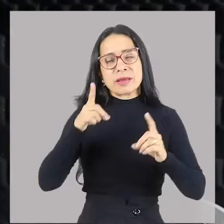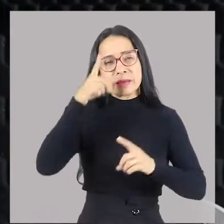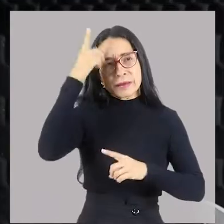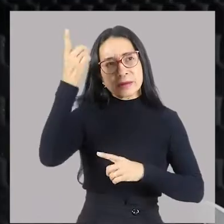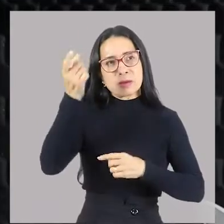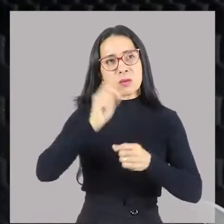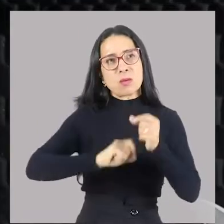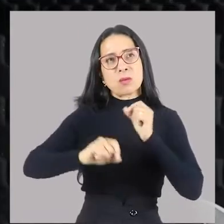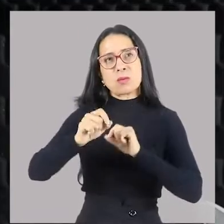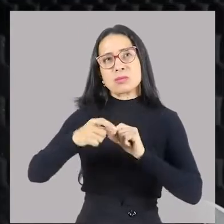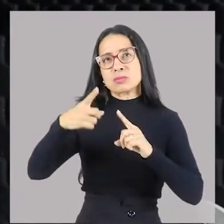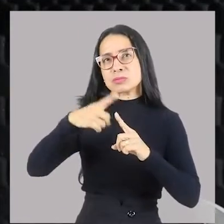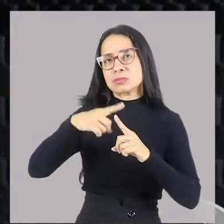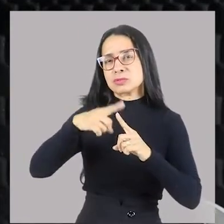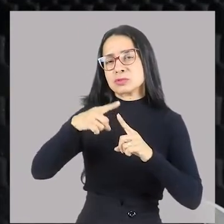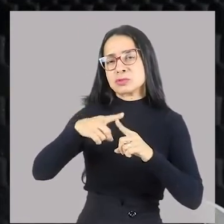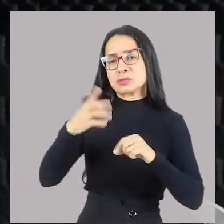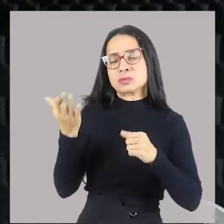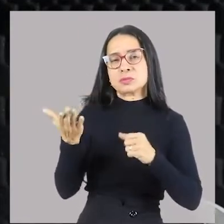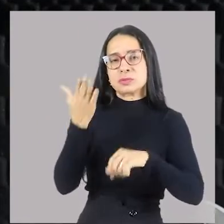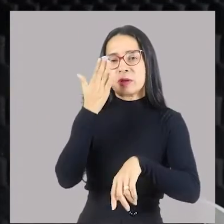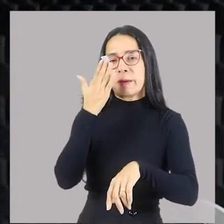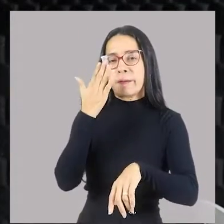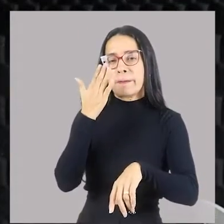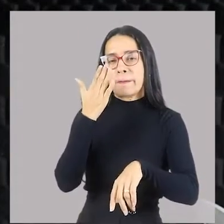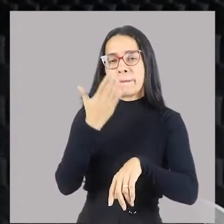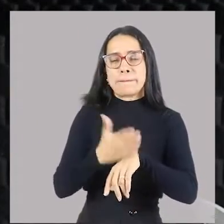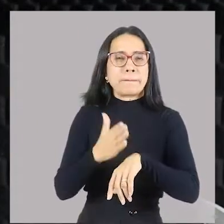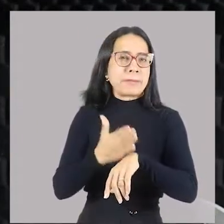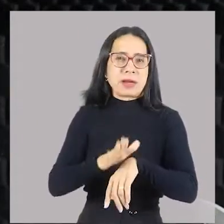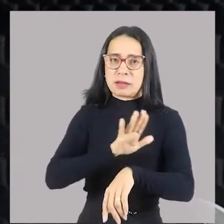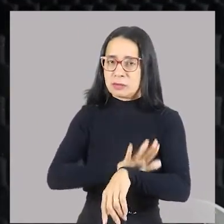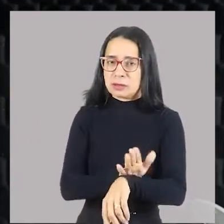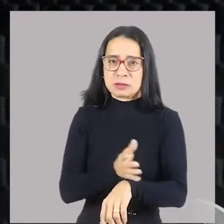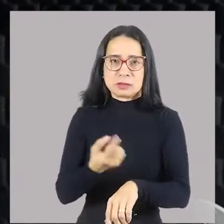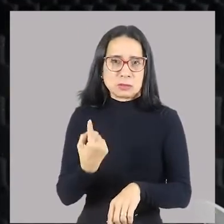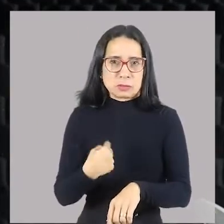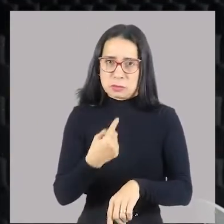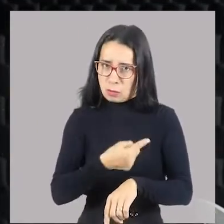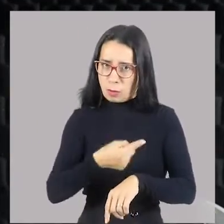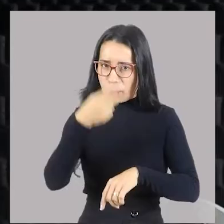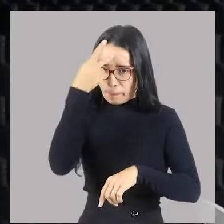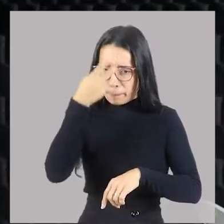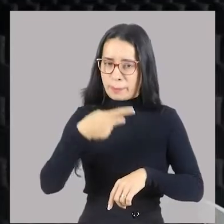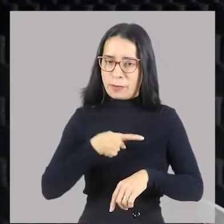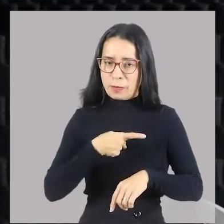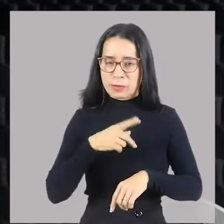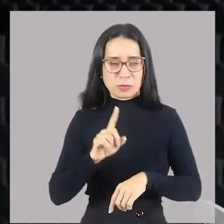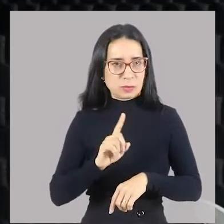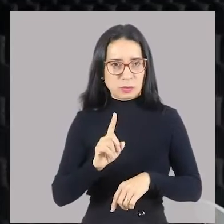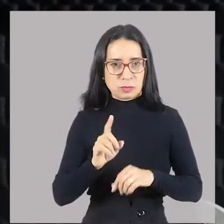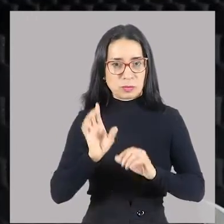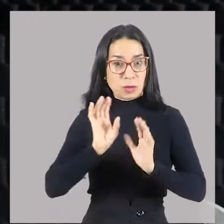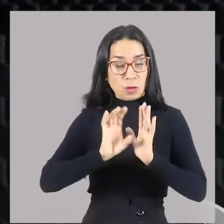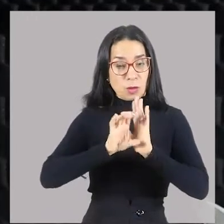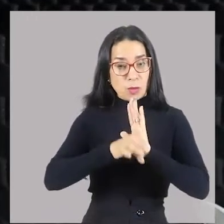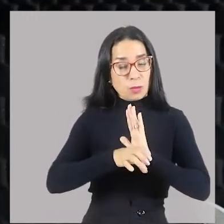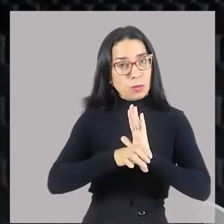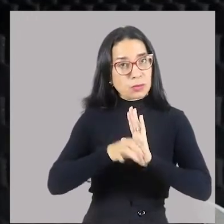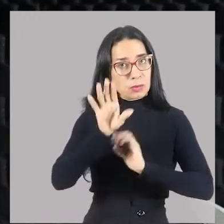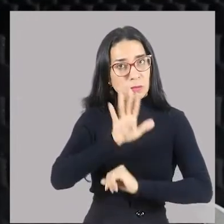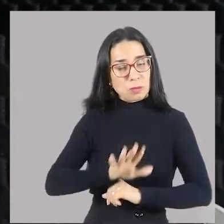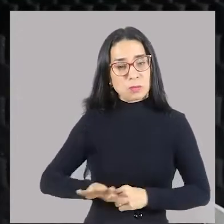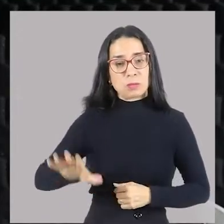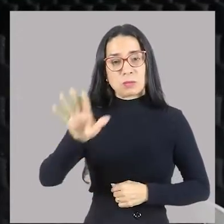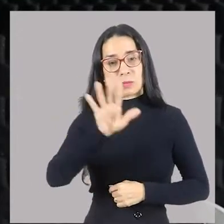a prática do racismo é apenas com nós negros. Não, senhores, não é isso que o conceito